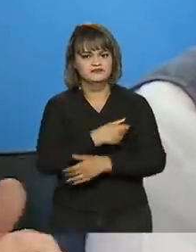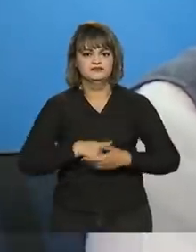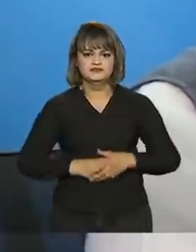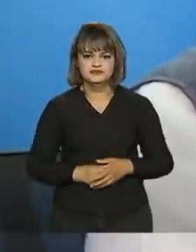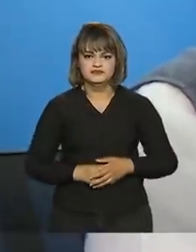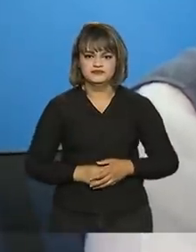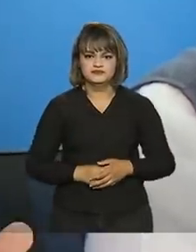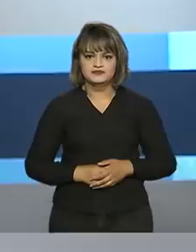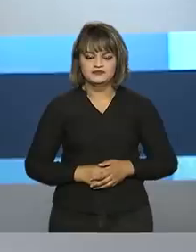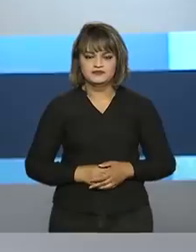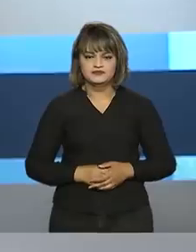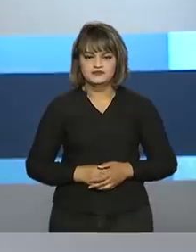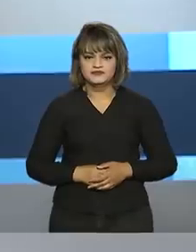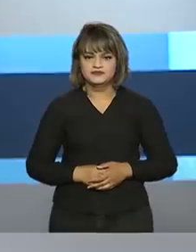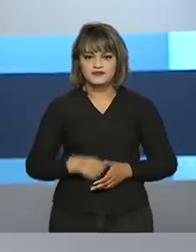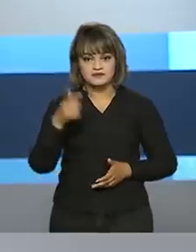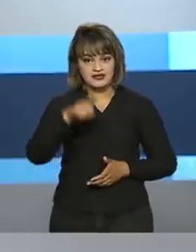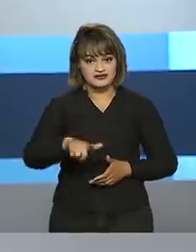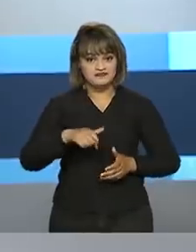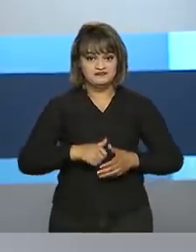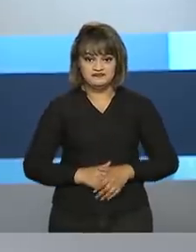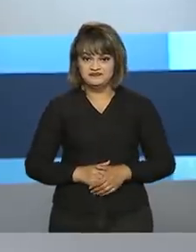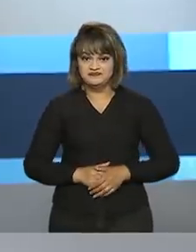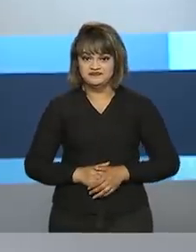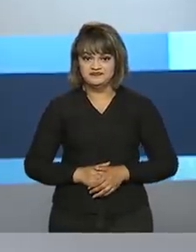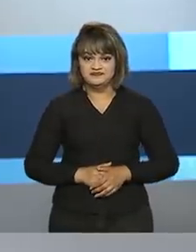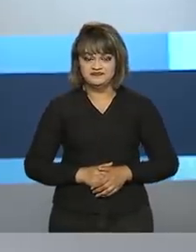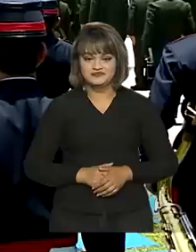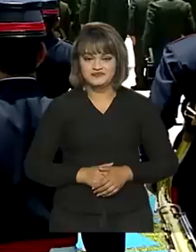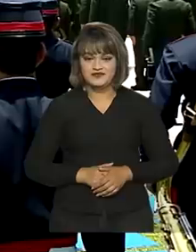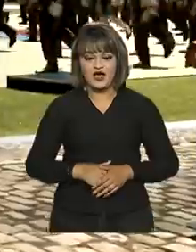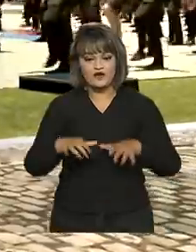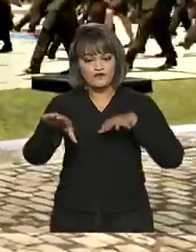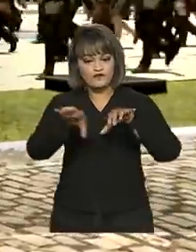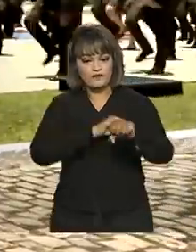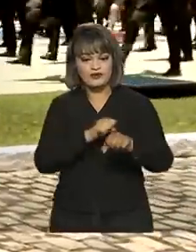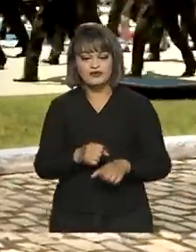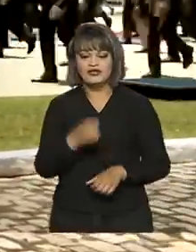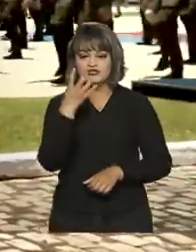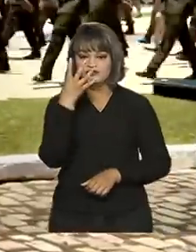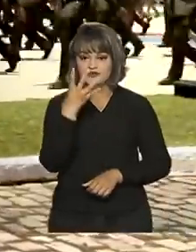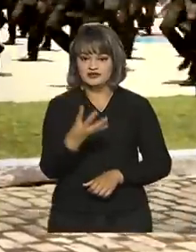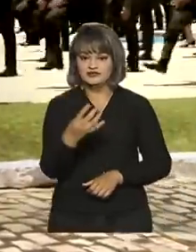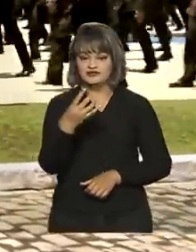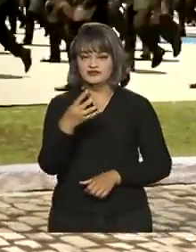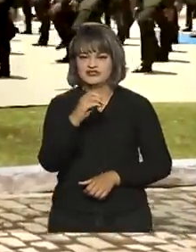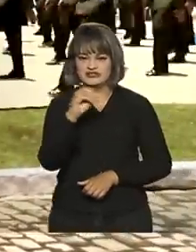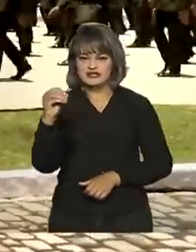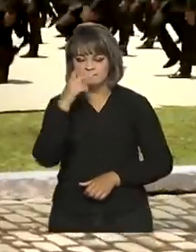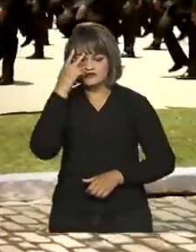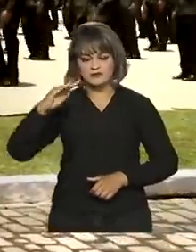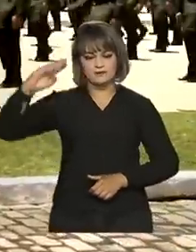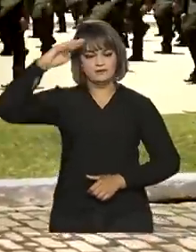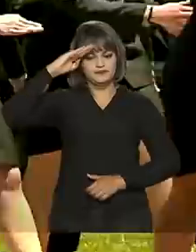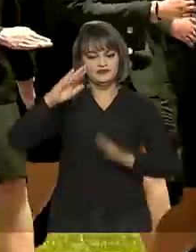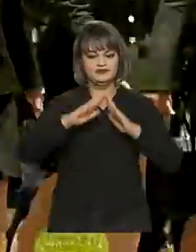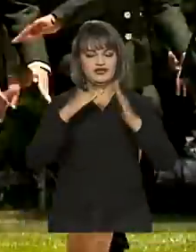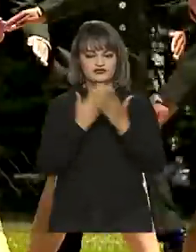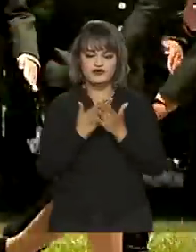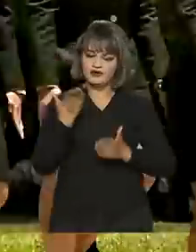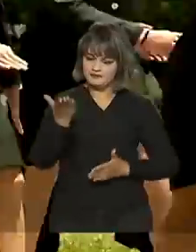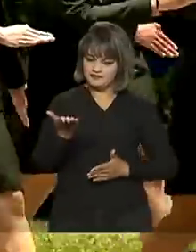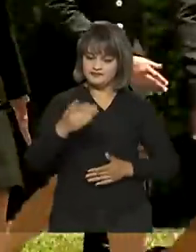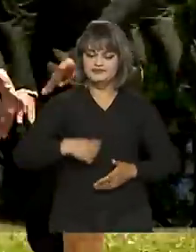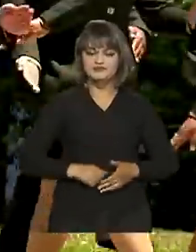contra o vídeo 19 e ainda nesta edição a formatura de quase 400 Sargentos na escola de